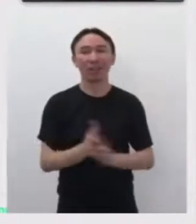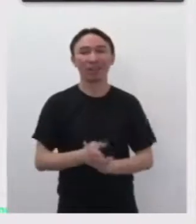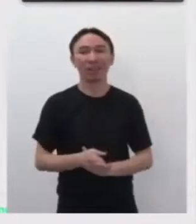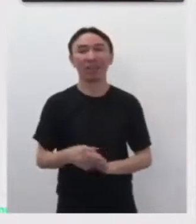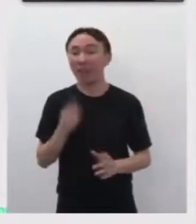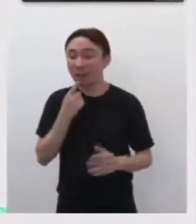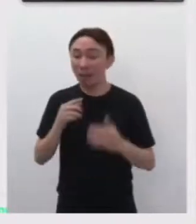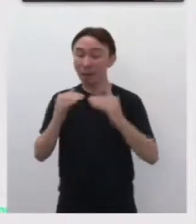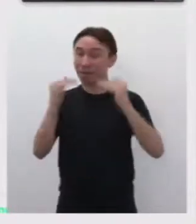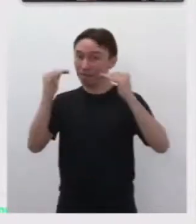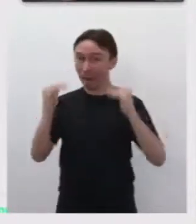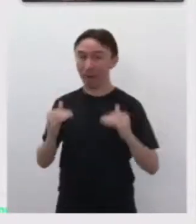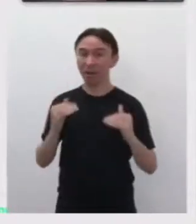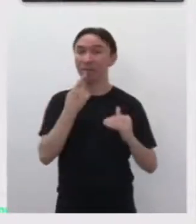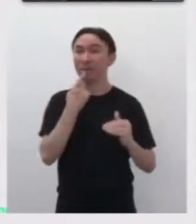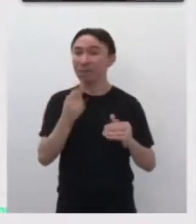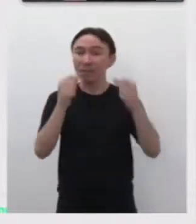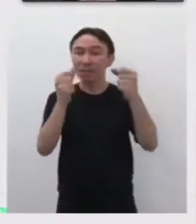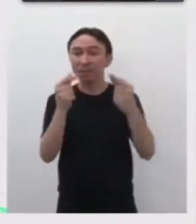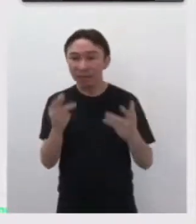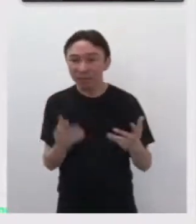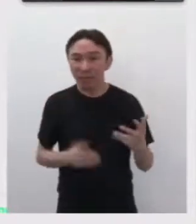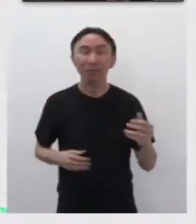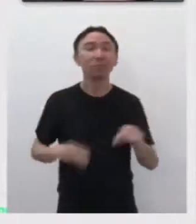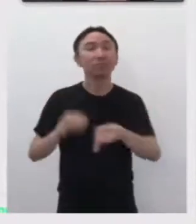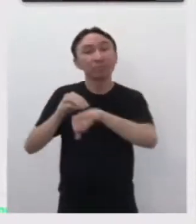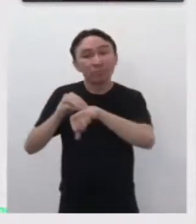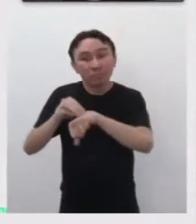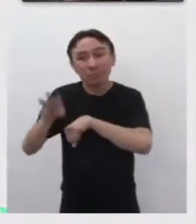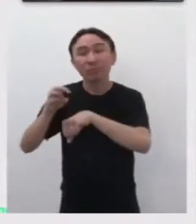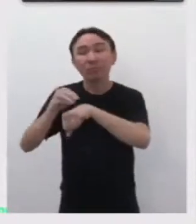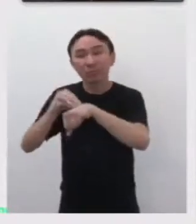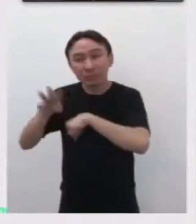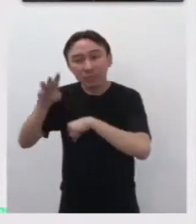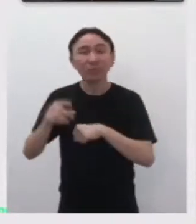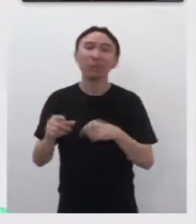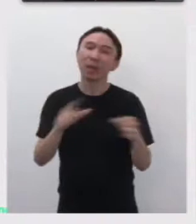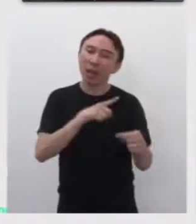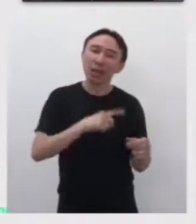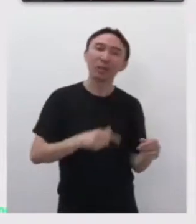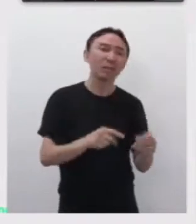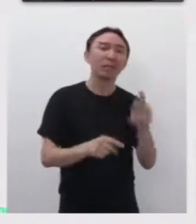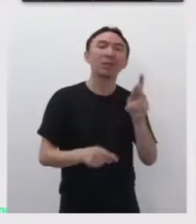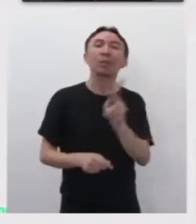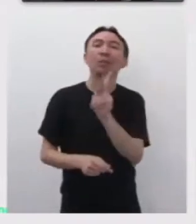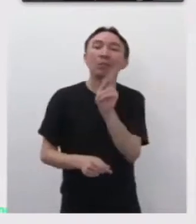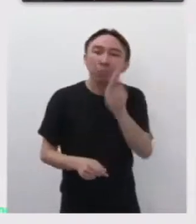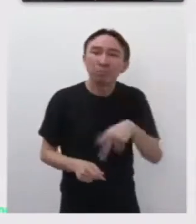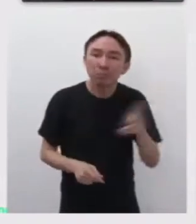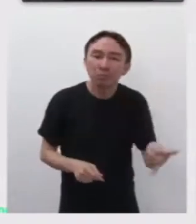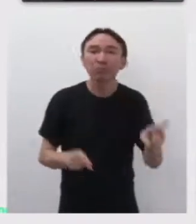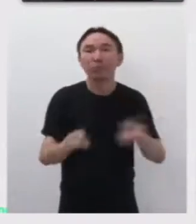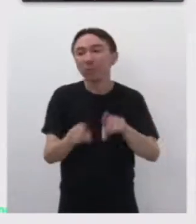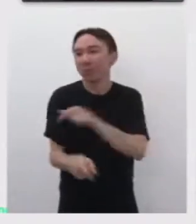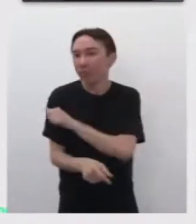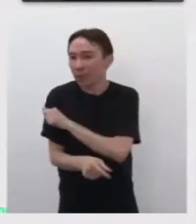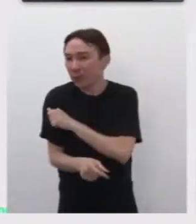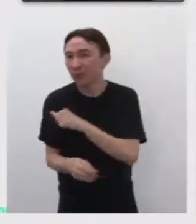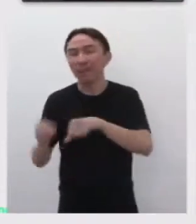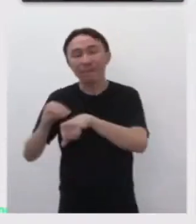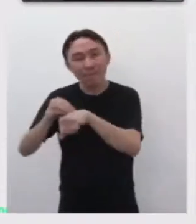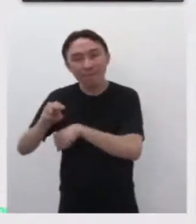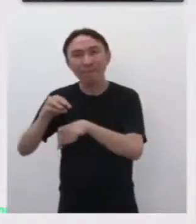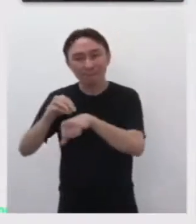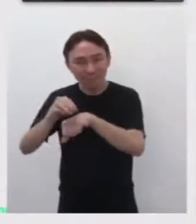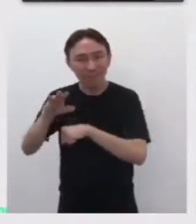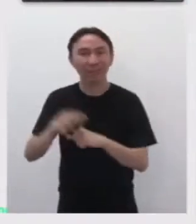dizer sugestões tanto dos monitores do Descomplica quanto dos alunos do Descomplica de qual que é essa resposta, né? De qual que é a resposta